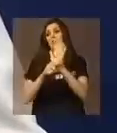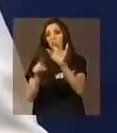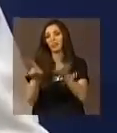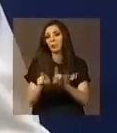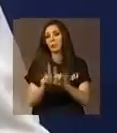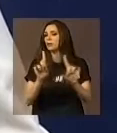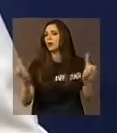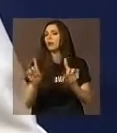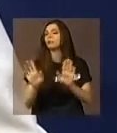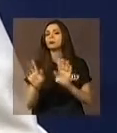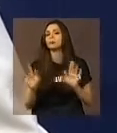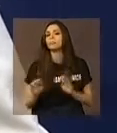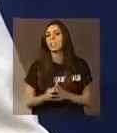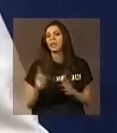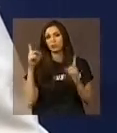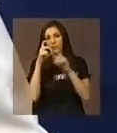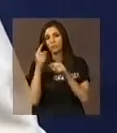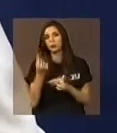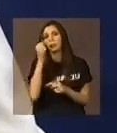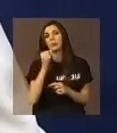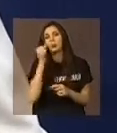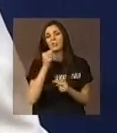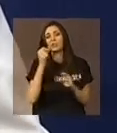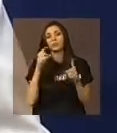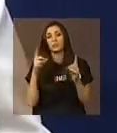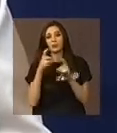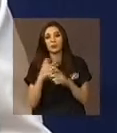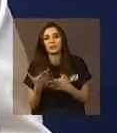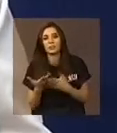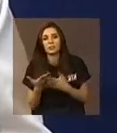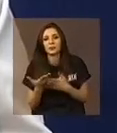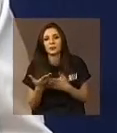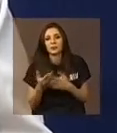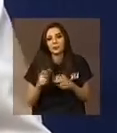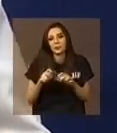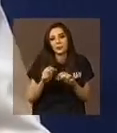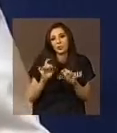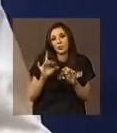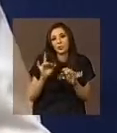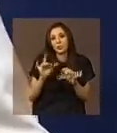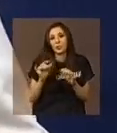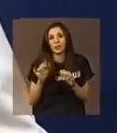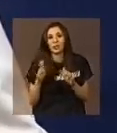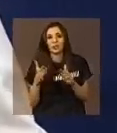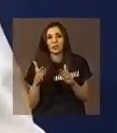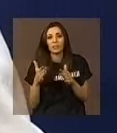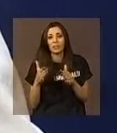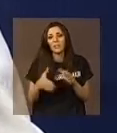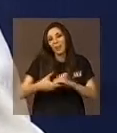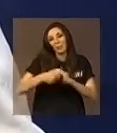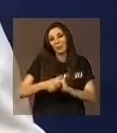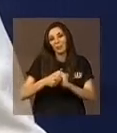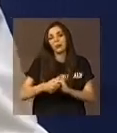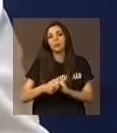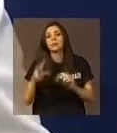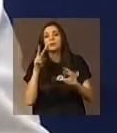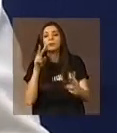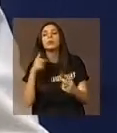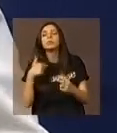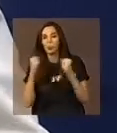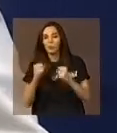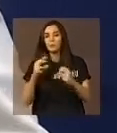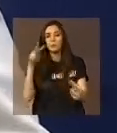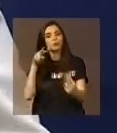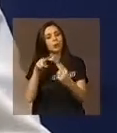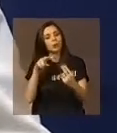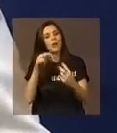É muito difícil para uma mulher fazer uma campanha. A campanha é manicure, pé e mão, sola do sapato, aperto de mão, mas eu posso olhar nos seus olhos e dizer